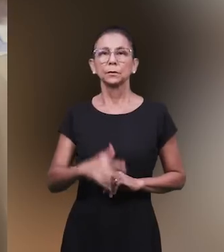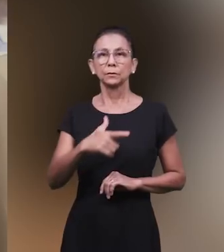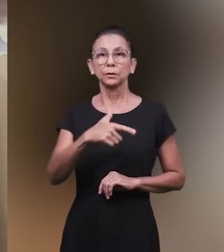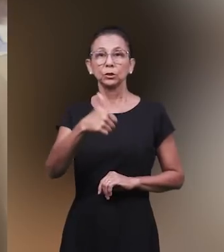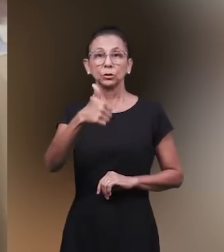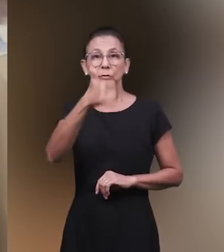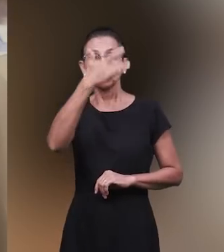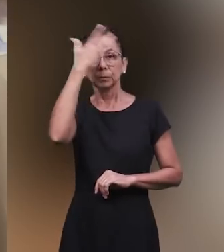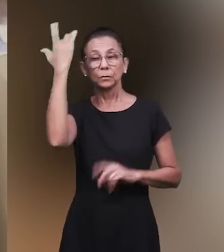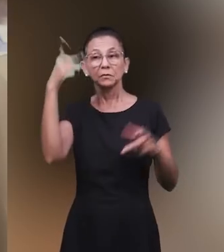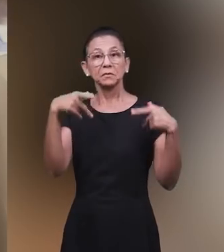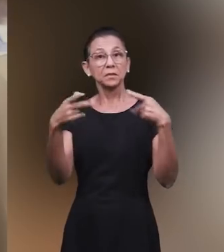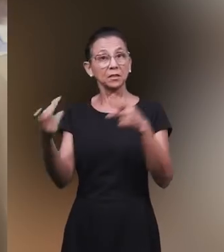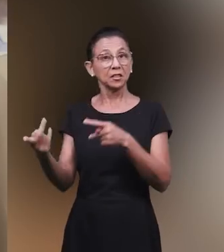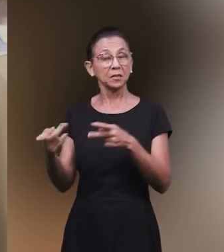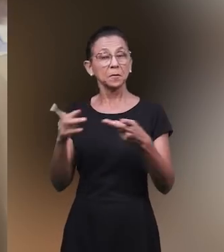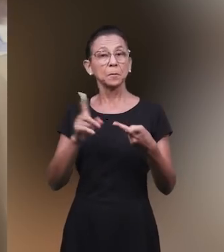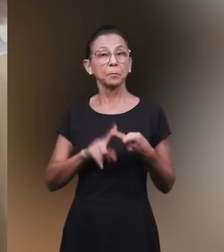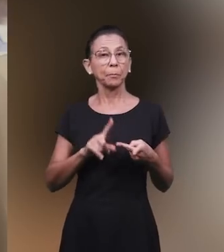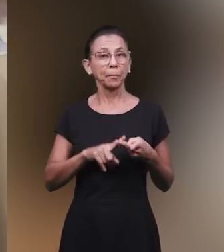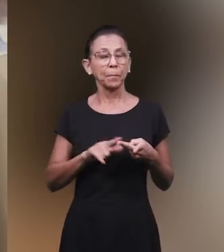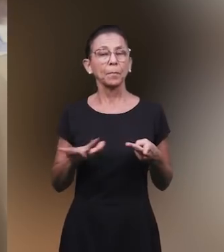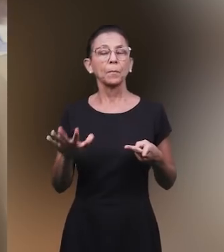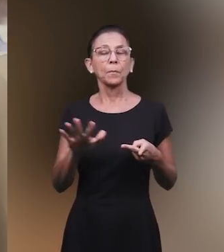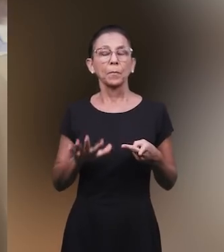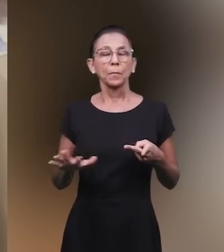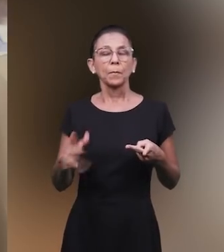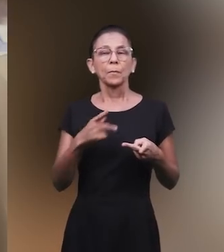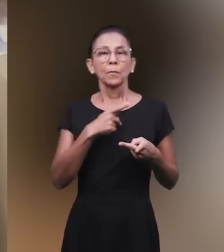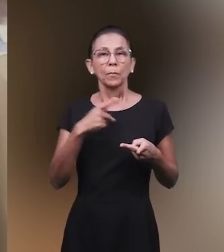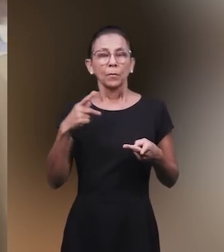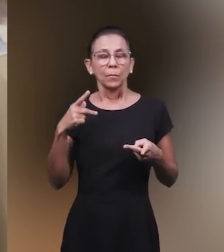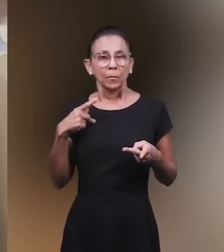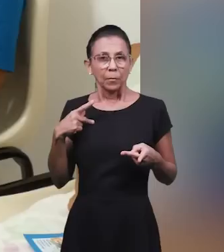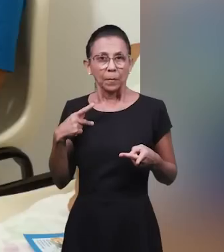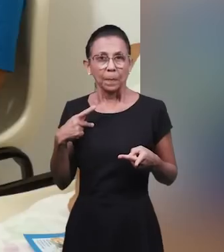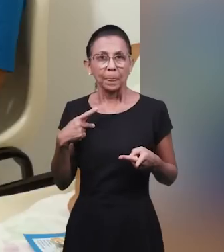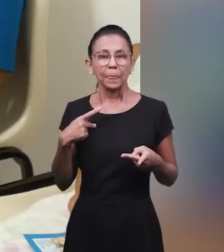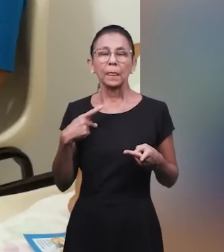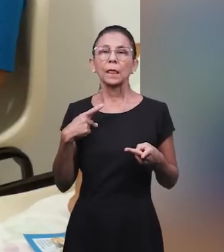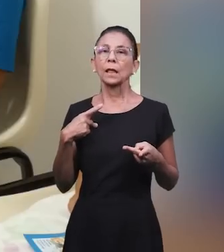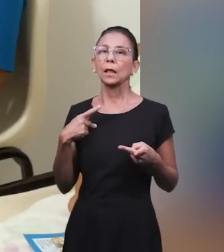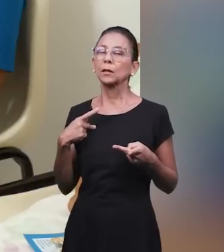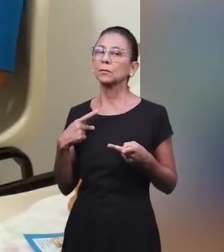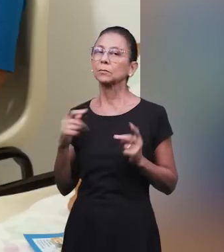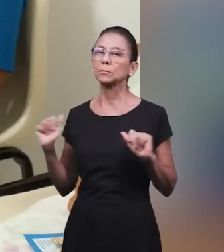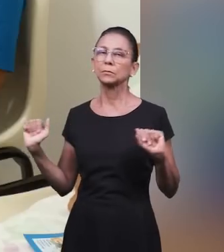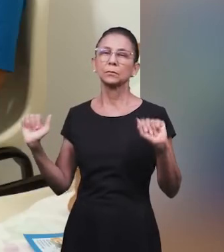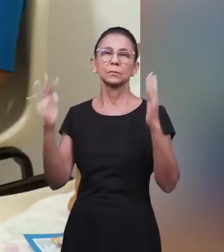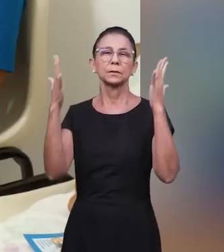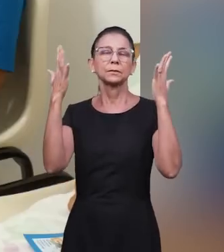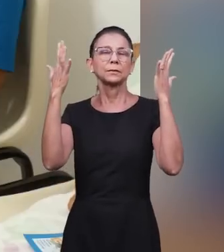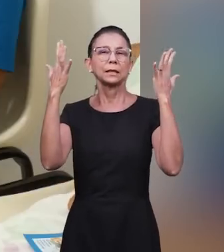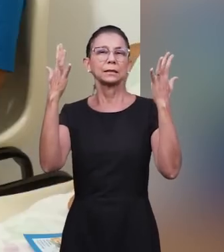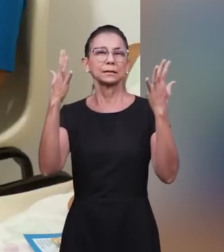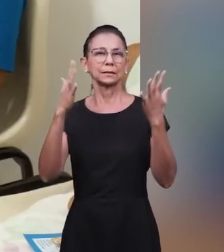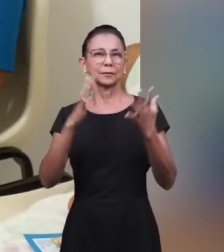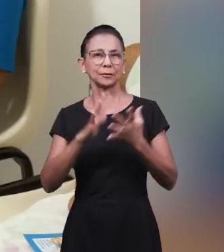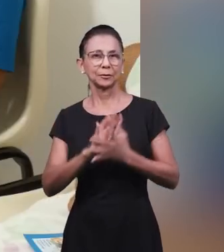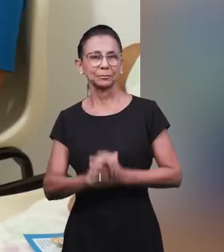do bairro Sítio Cercado, o pastor Normando também nos passou sobre a grande festa. Havia ali